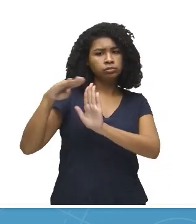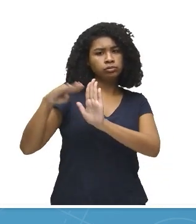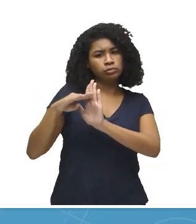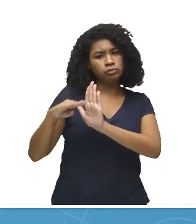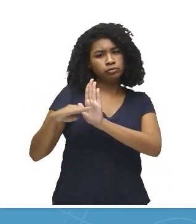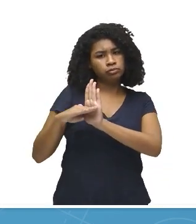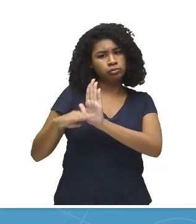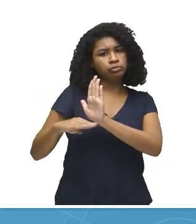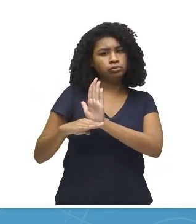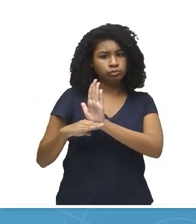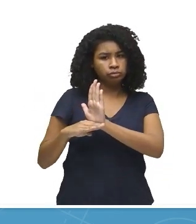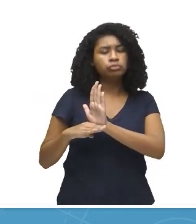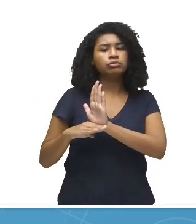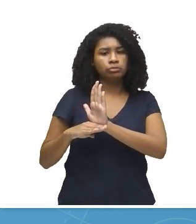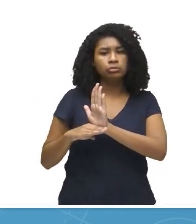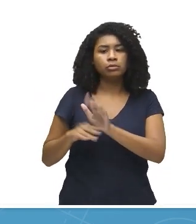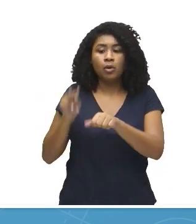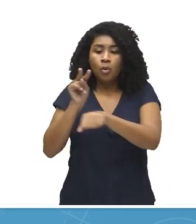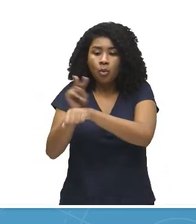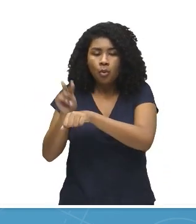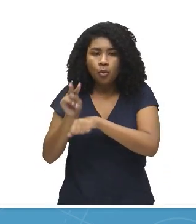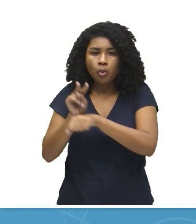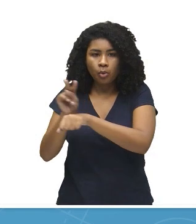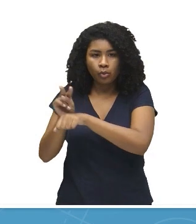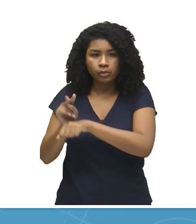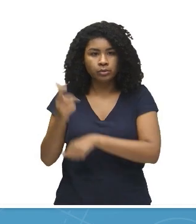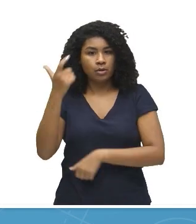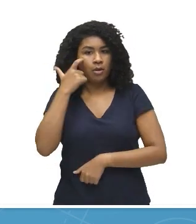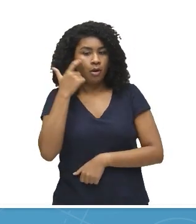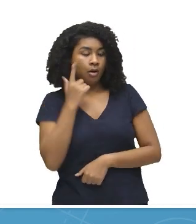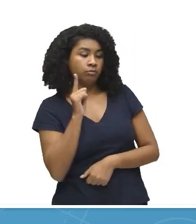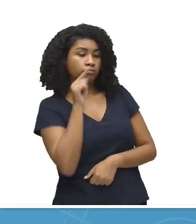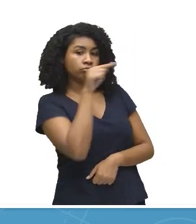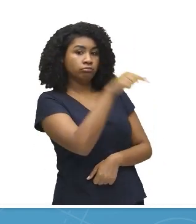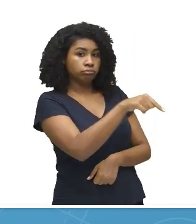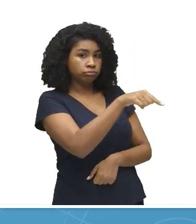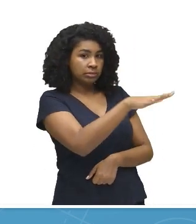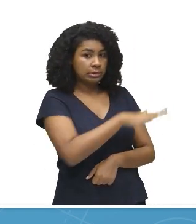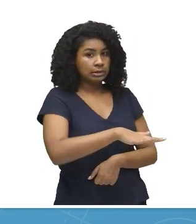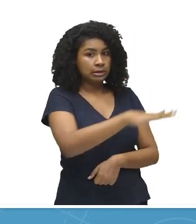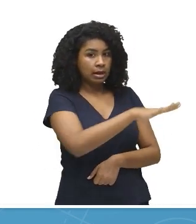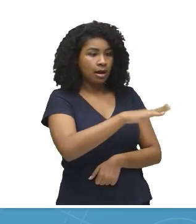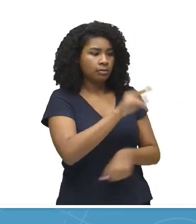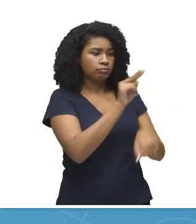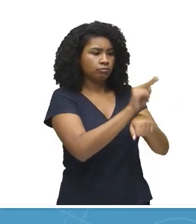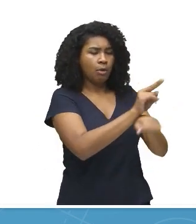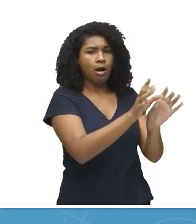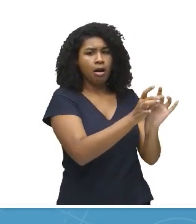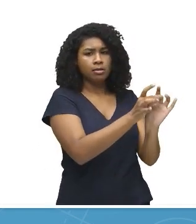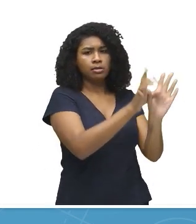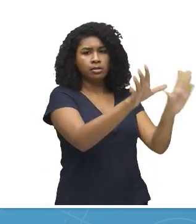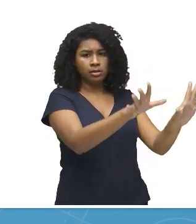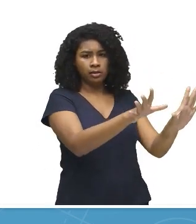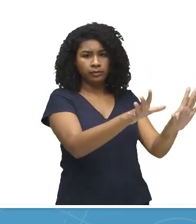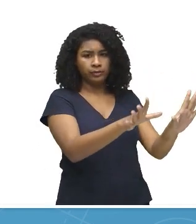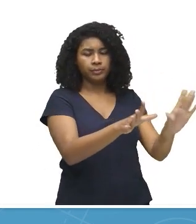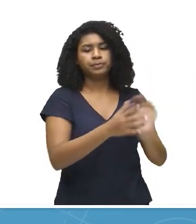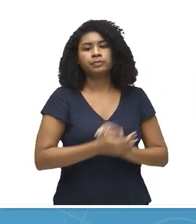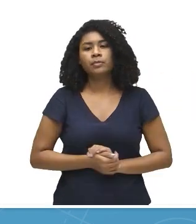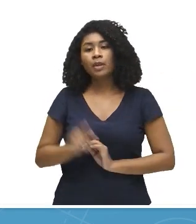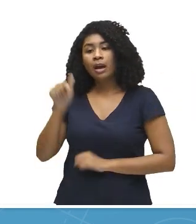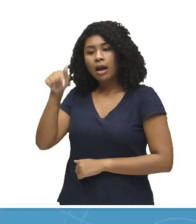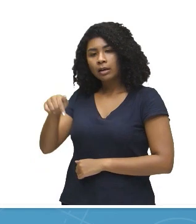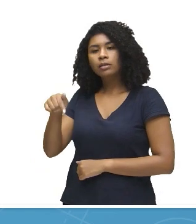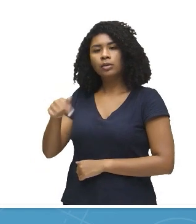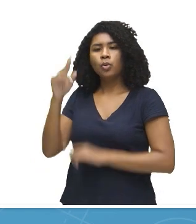né? Na preservação a gente não tem a interferência do homem, né? Já na conservação a gente vai ter esse uso